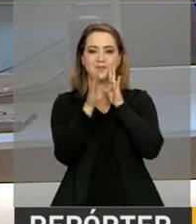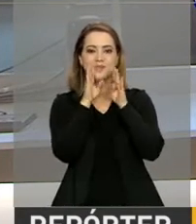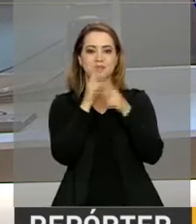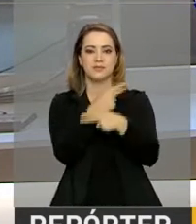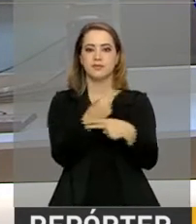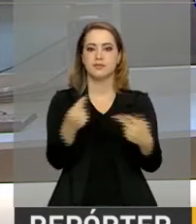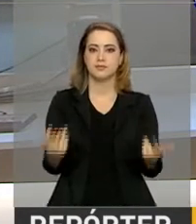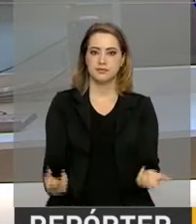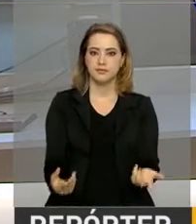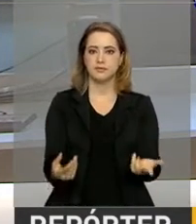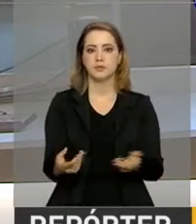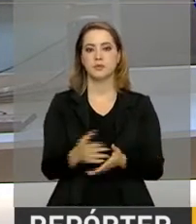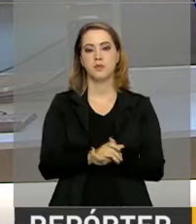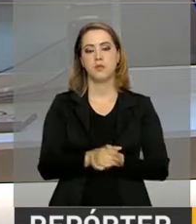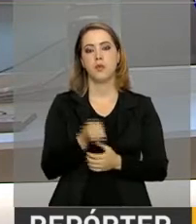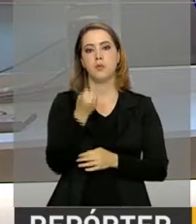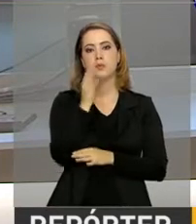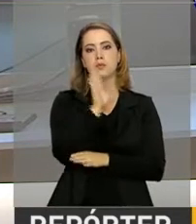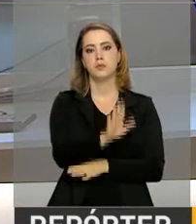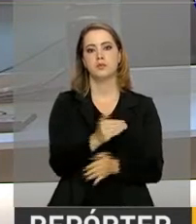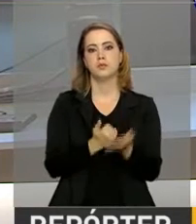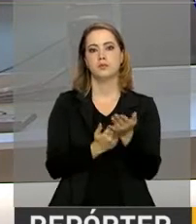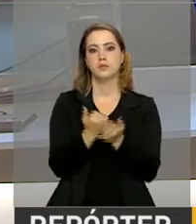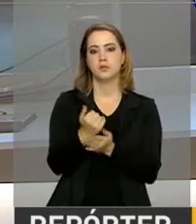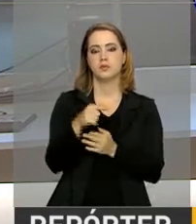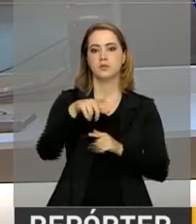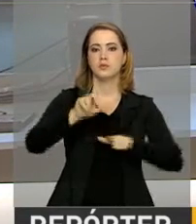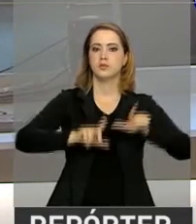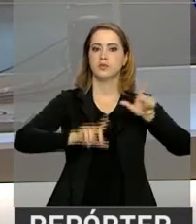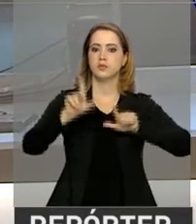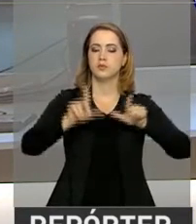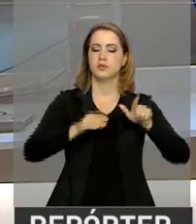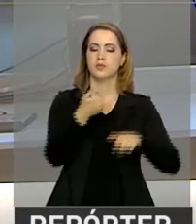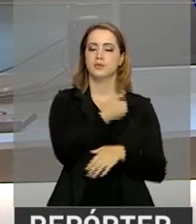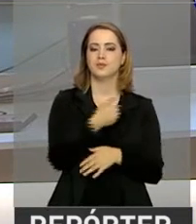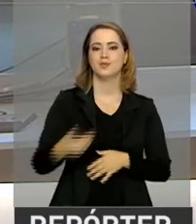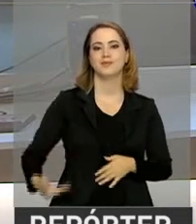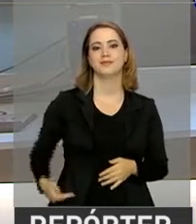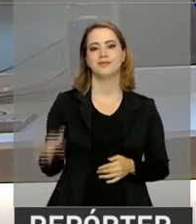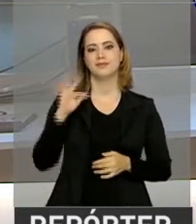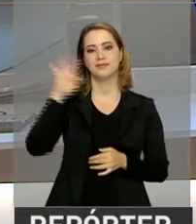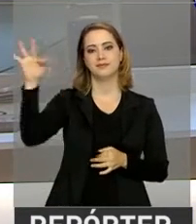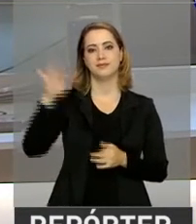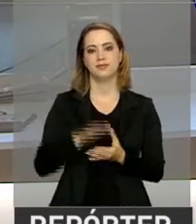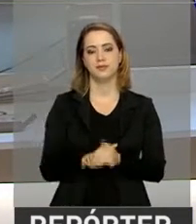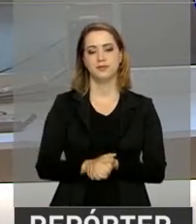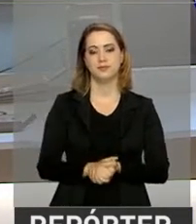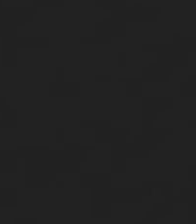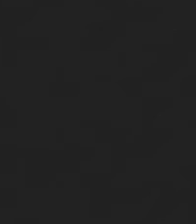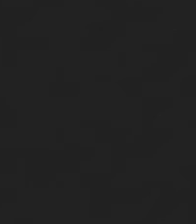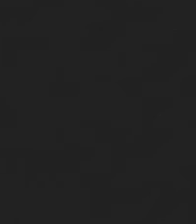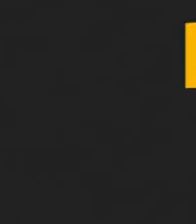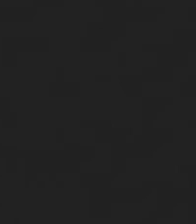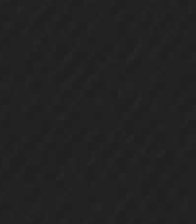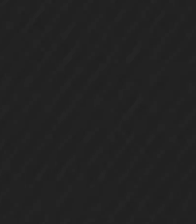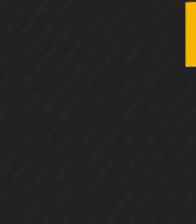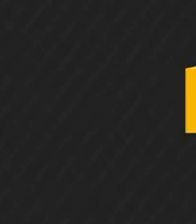pelas nossas redes sociais uma boa tarde pra você continue com a gente e nbr a tv do governo federal